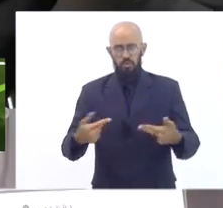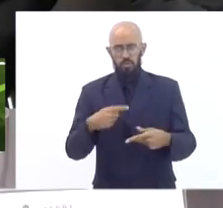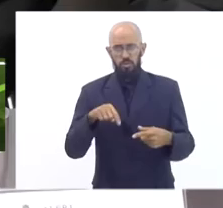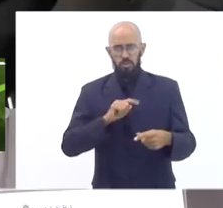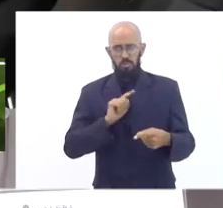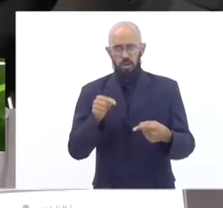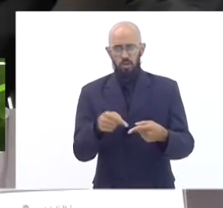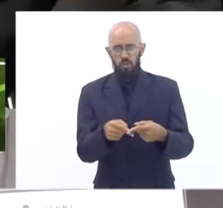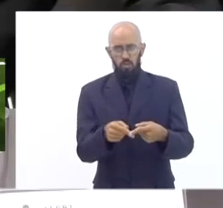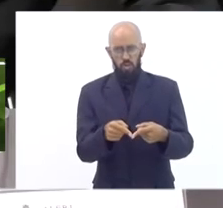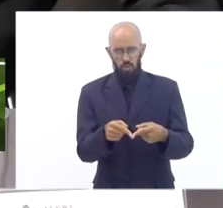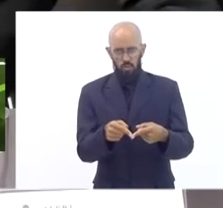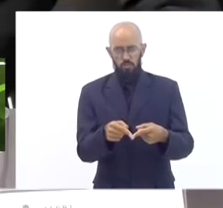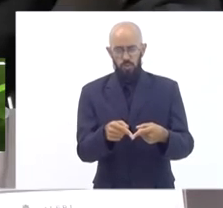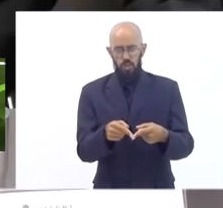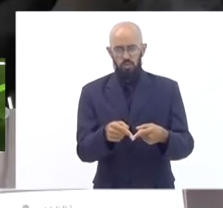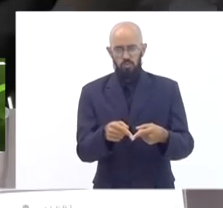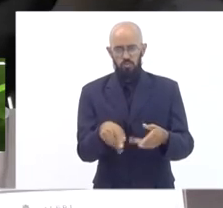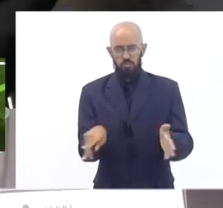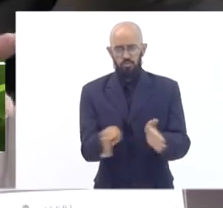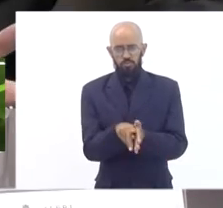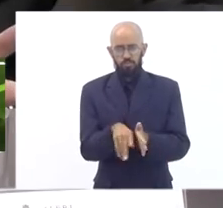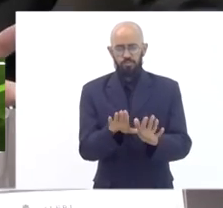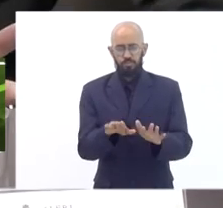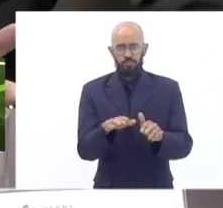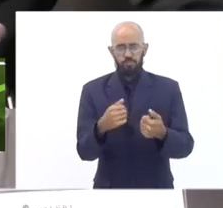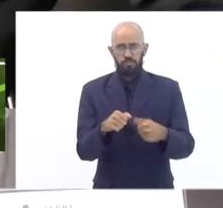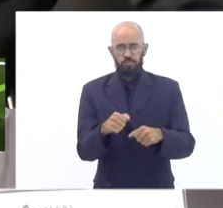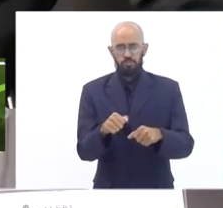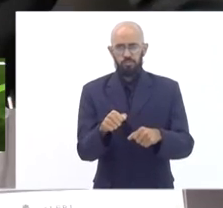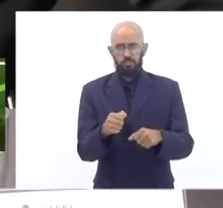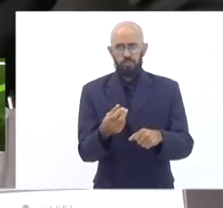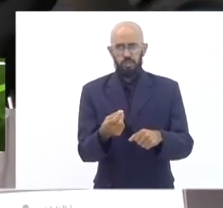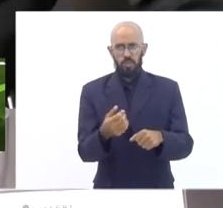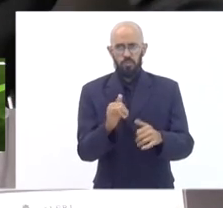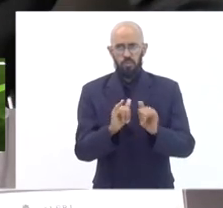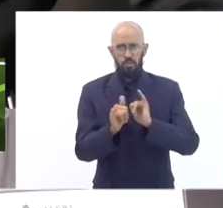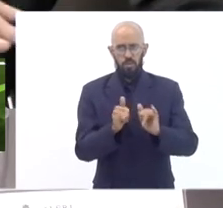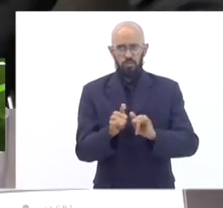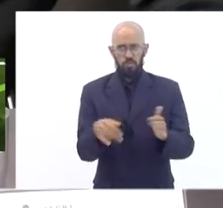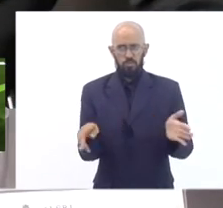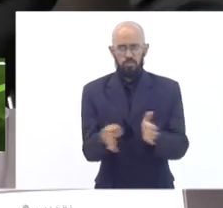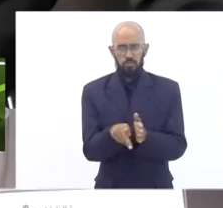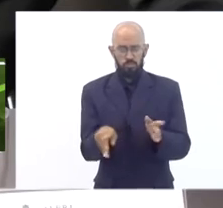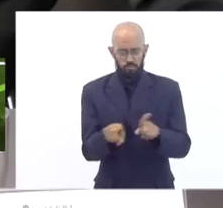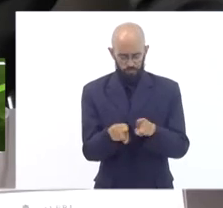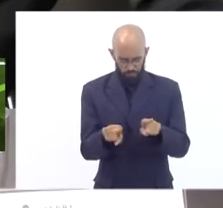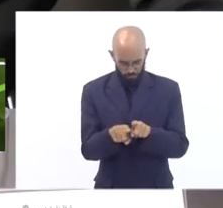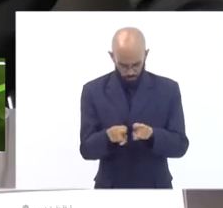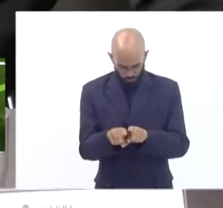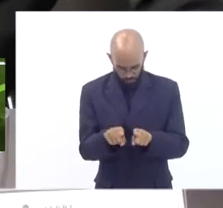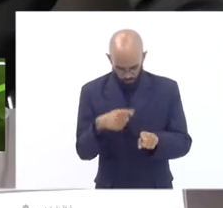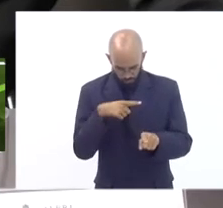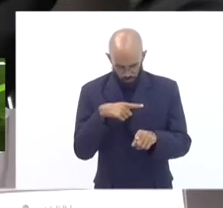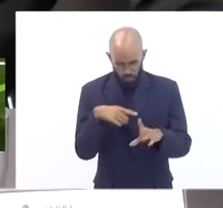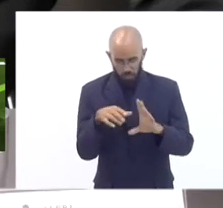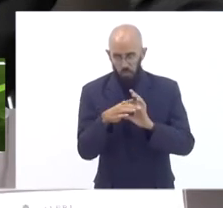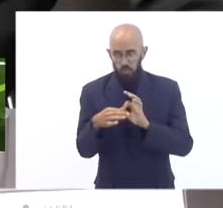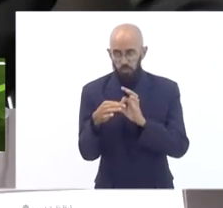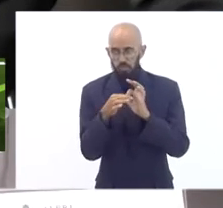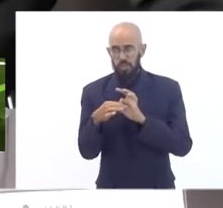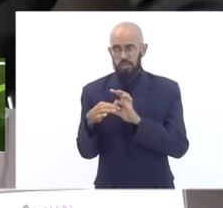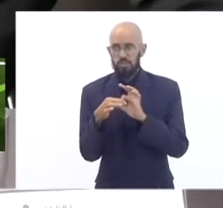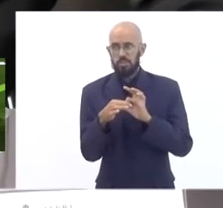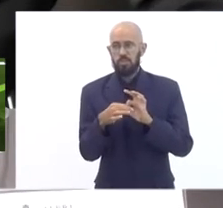específico, mas a gente tem ainda que tomar o cuidado para trazer dados próprios. A questão é, uma unificação em relação a todos